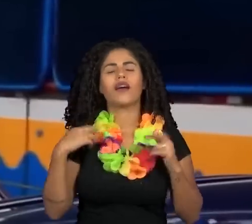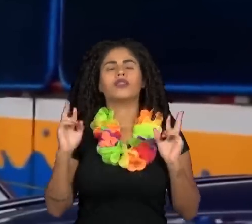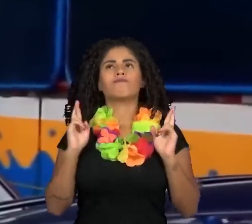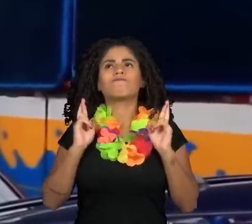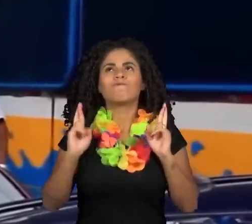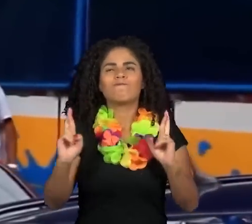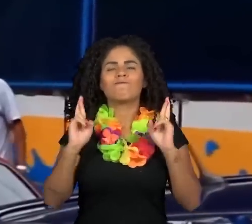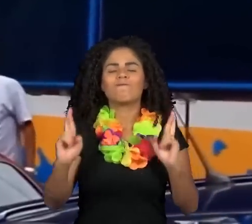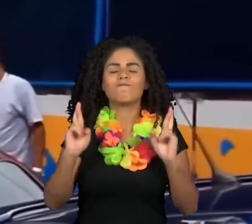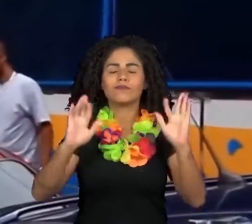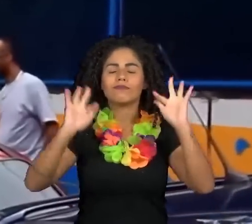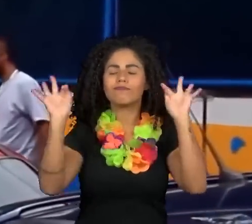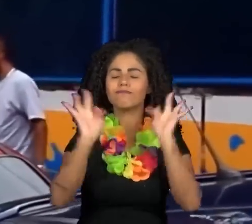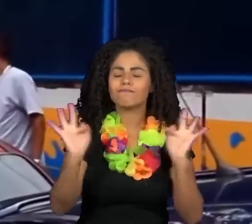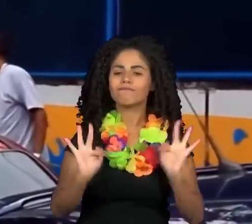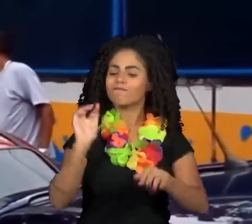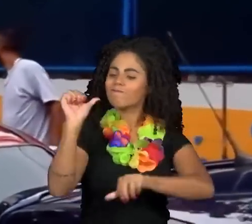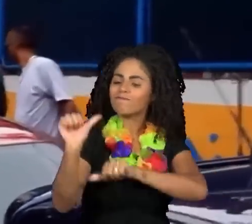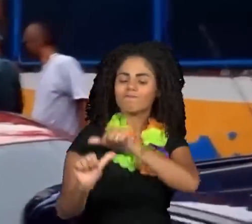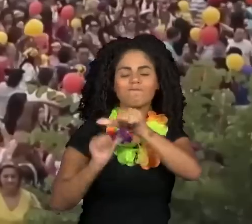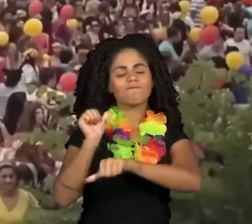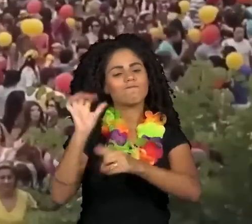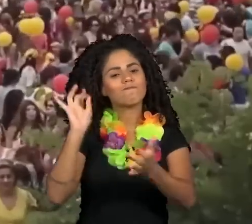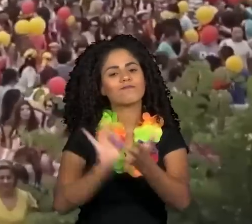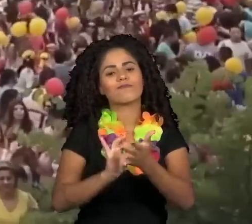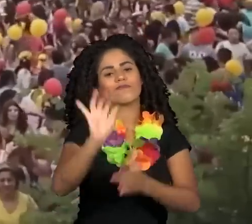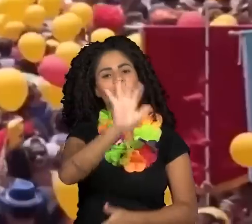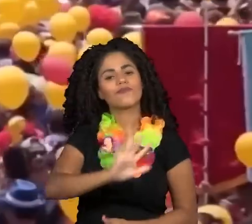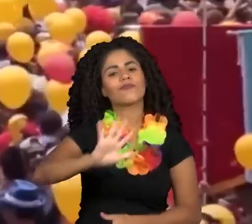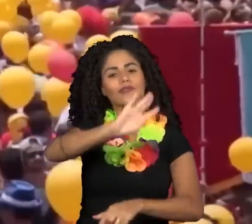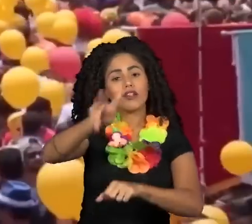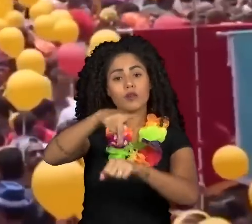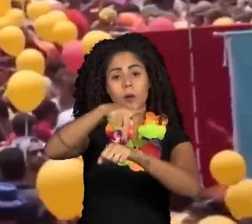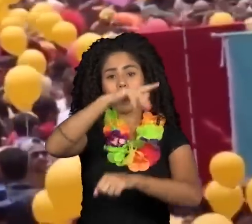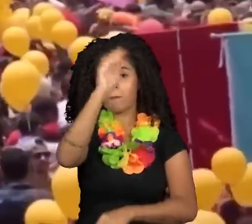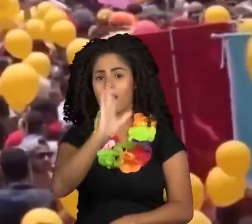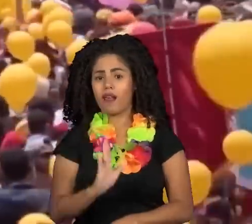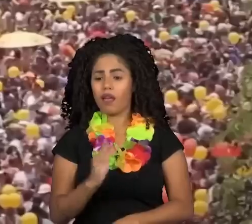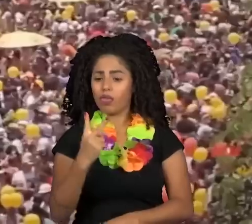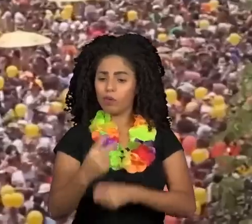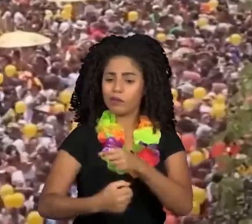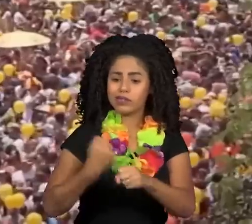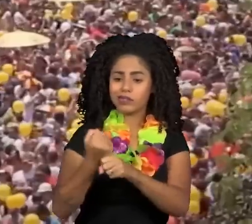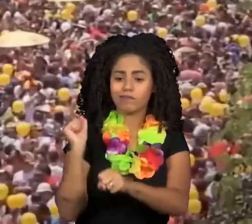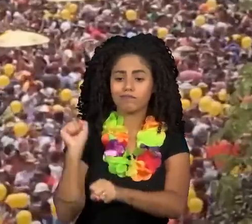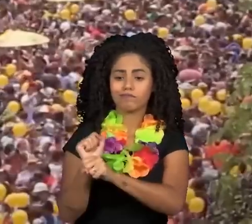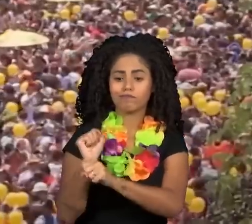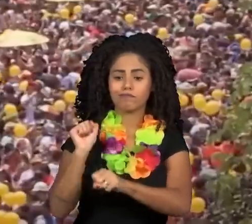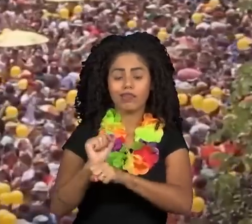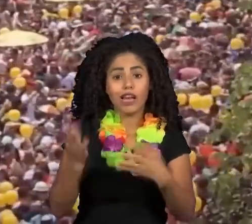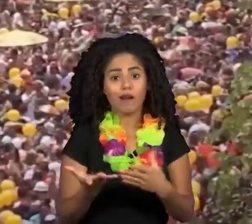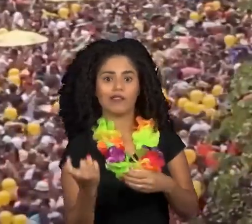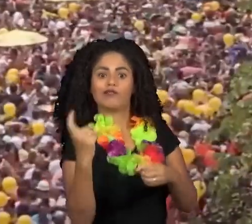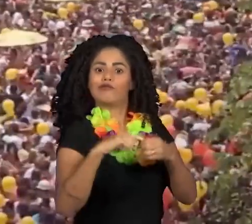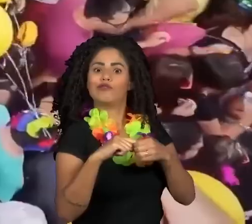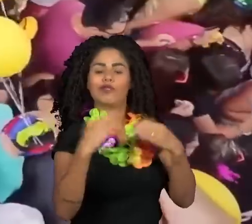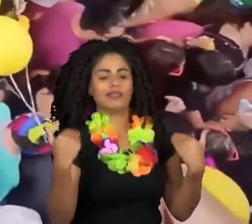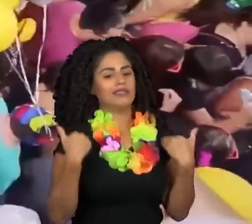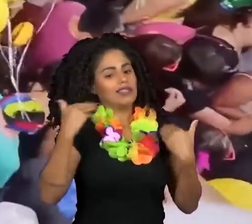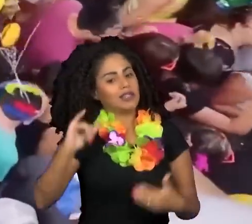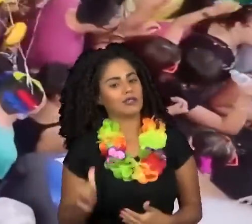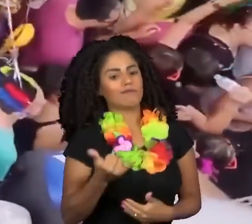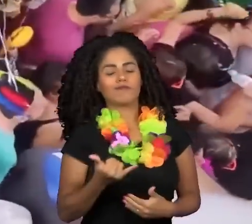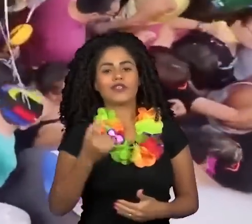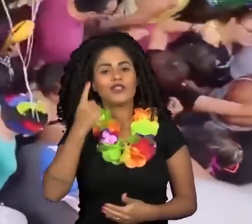a felicidade do Brasil. Então, voltar depois de 2 anos é assim uma coisa que acho que a gente só vai saber mesmo qual